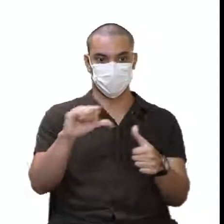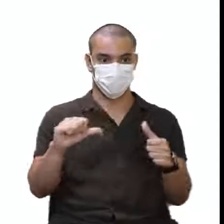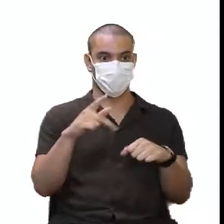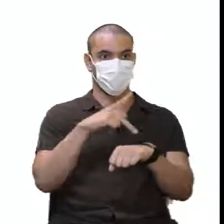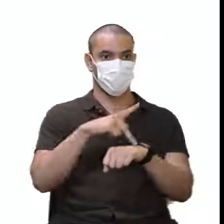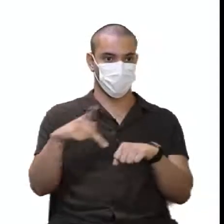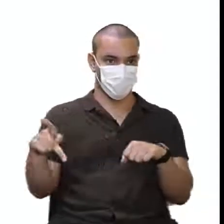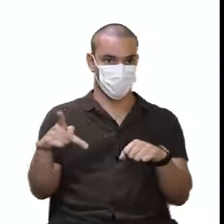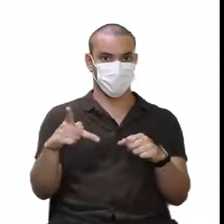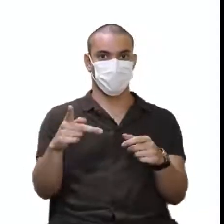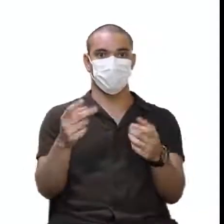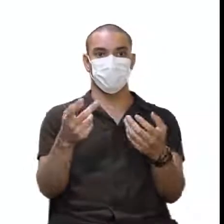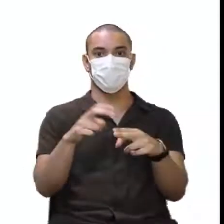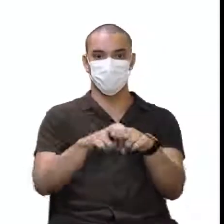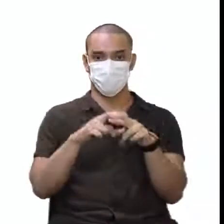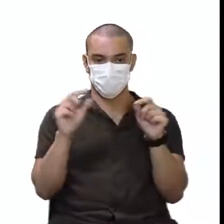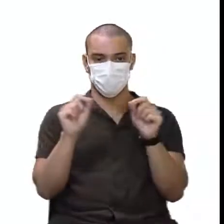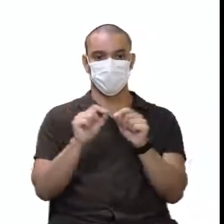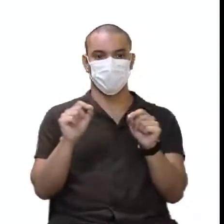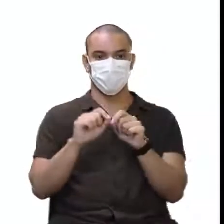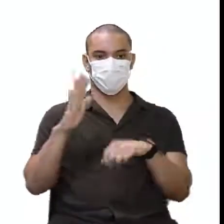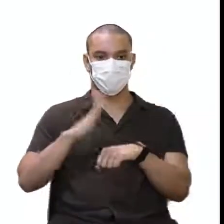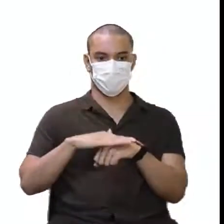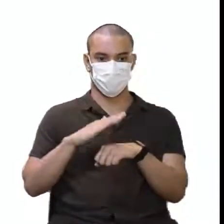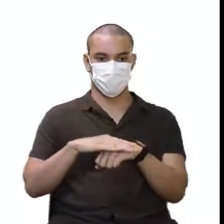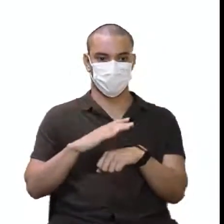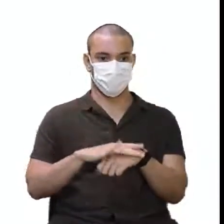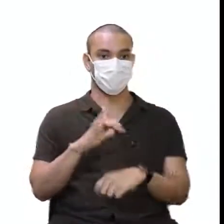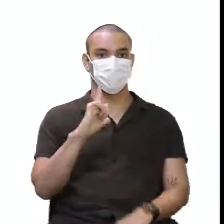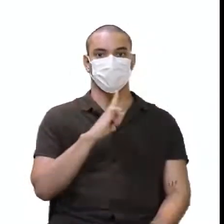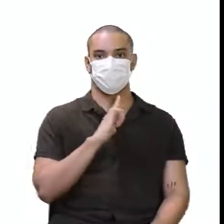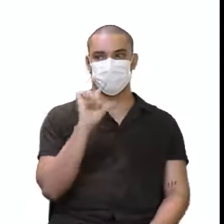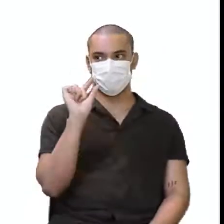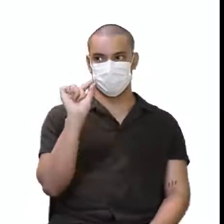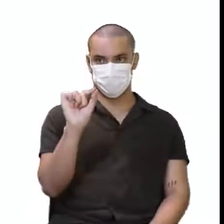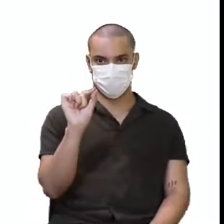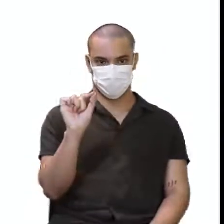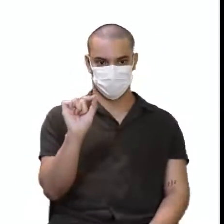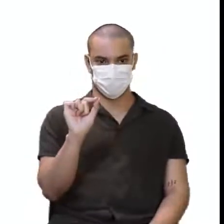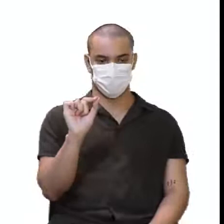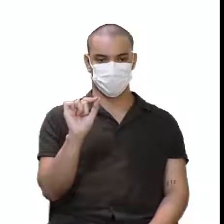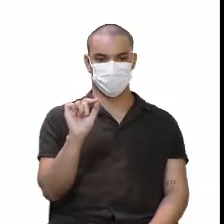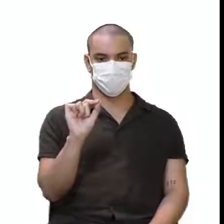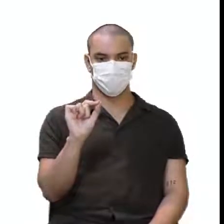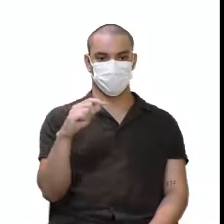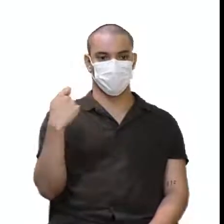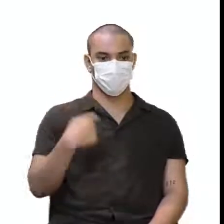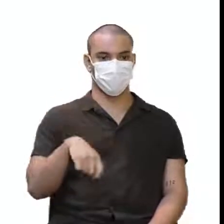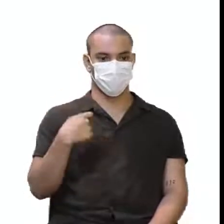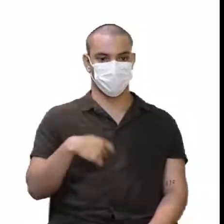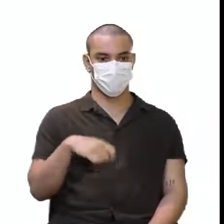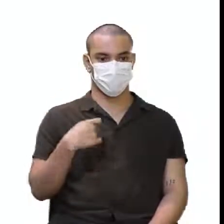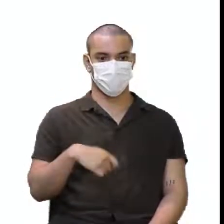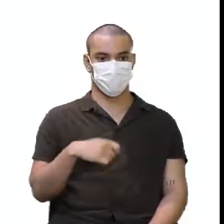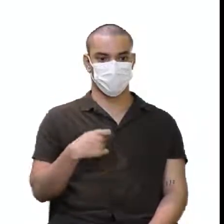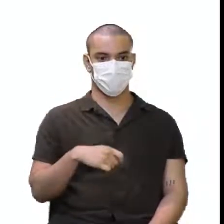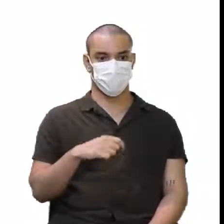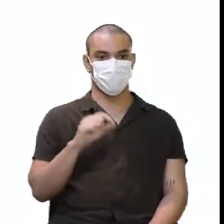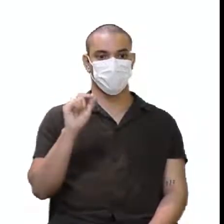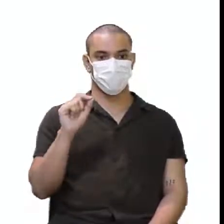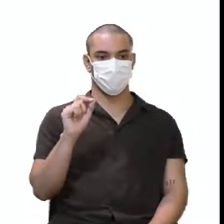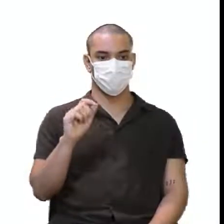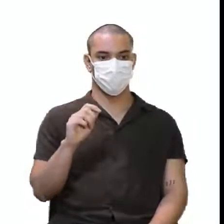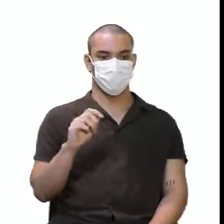realizavam processos de autofecundação, onde ele tinha que ter indivíduos homozigotos. Opa!